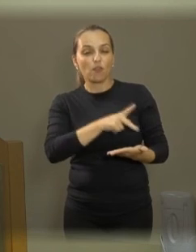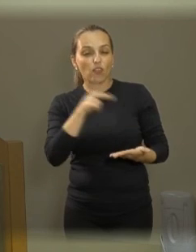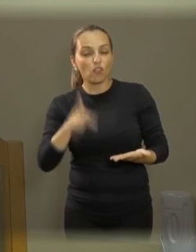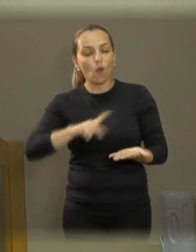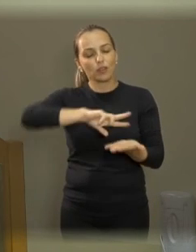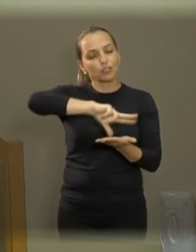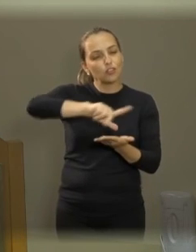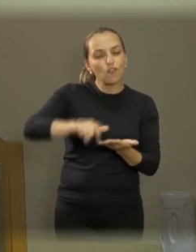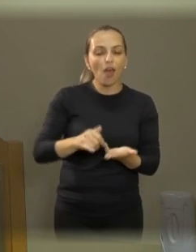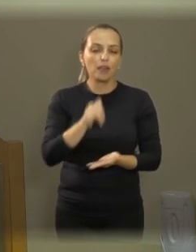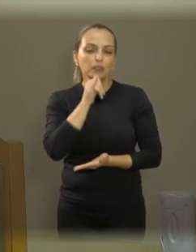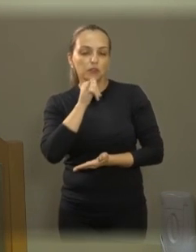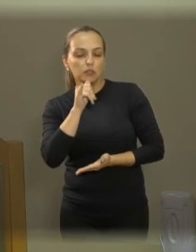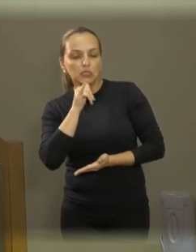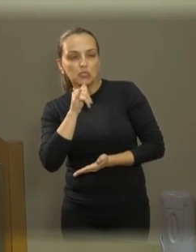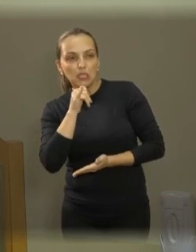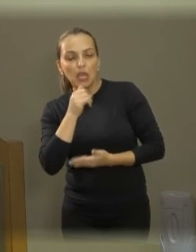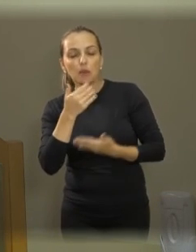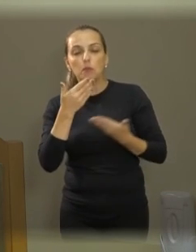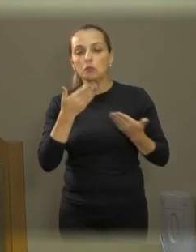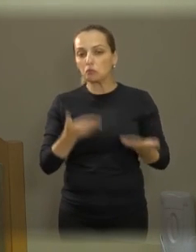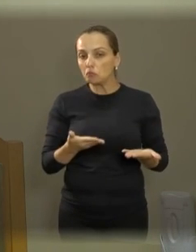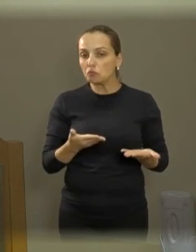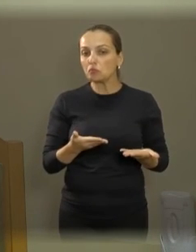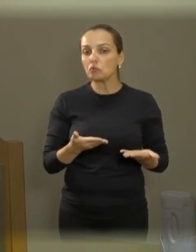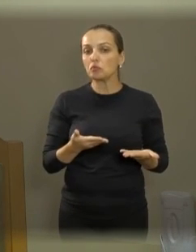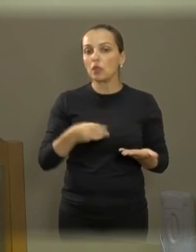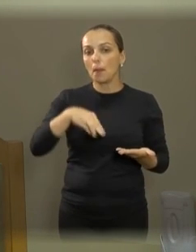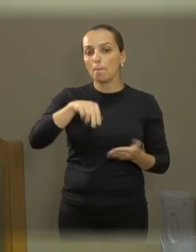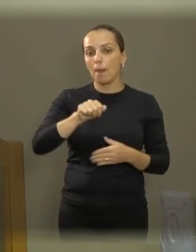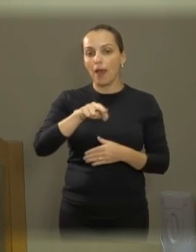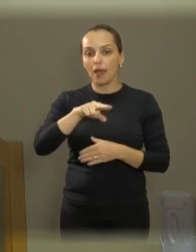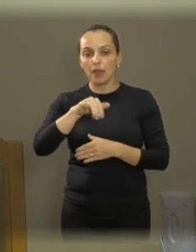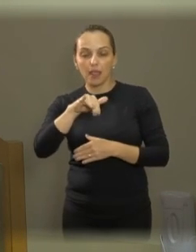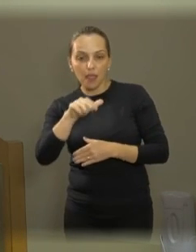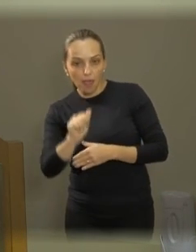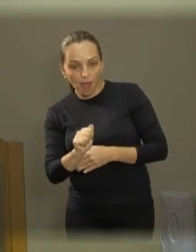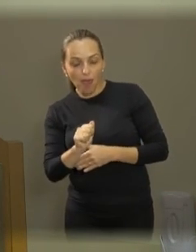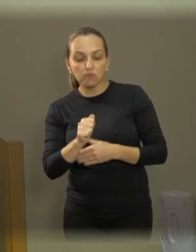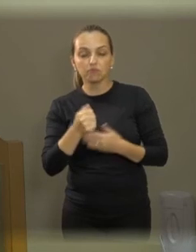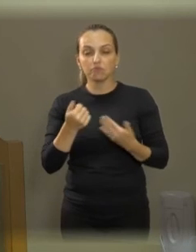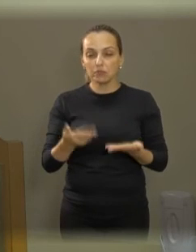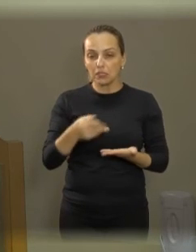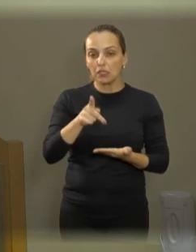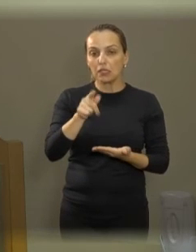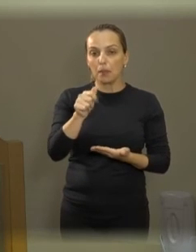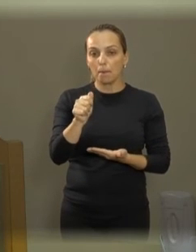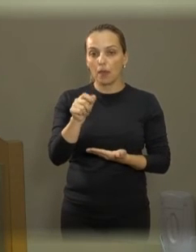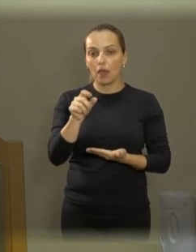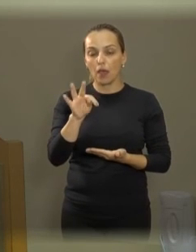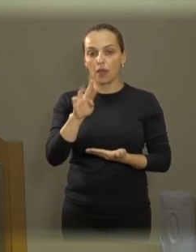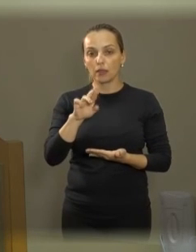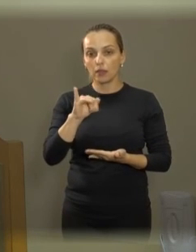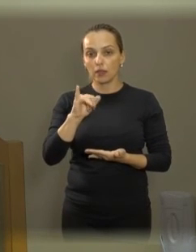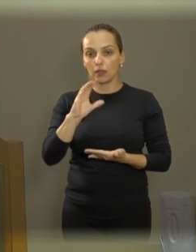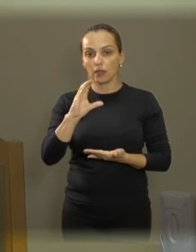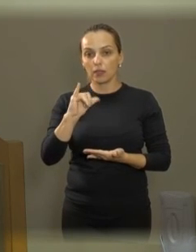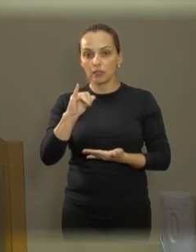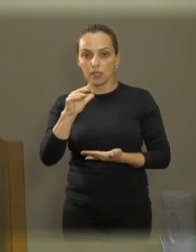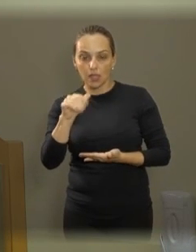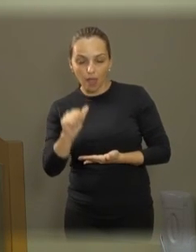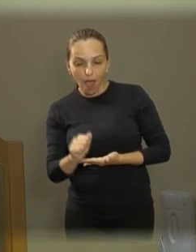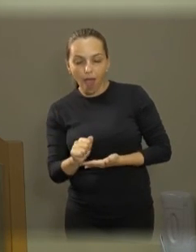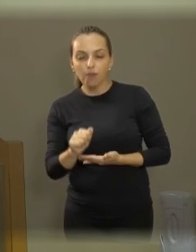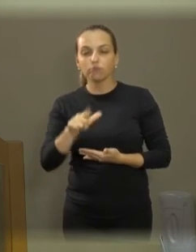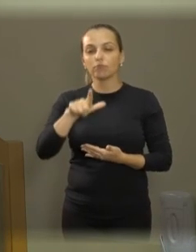Palmira, a Rosimeire Linhares, a professora Maria Virgínia, a Chung Mantin, a Patrícia Mastroianni, a Leila,